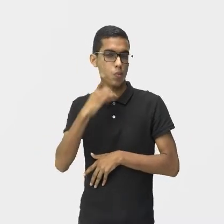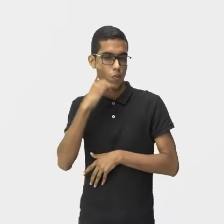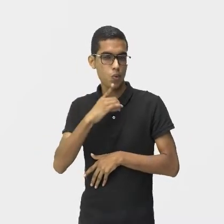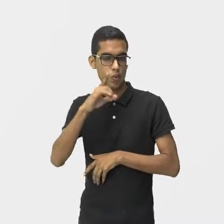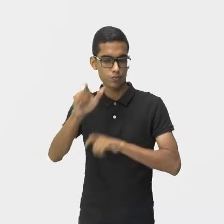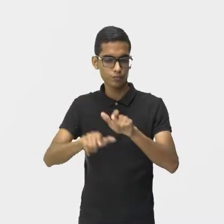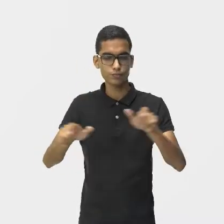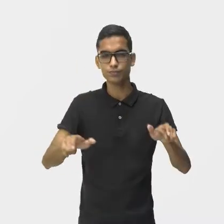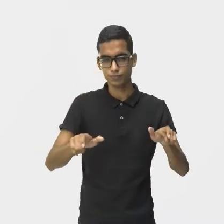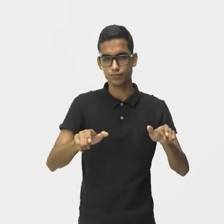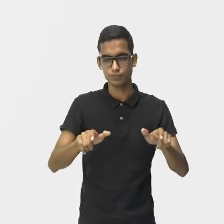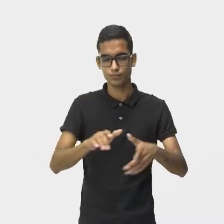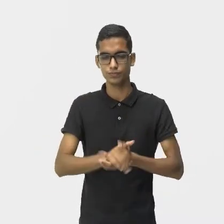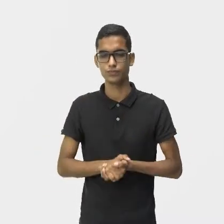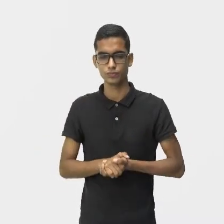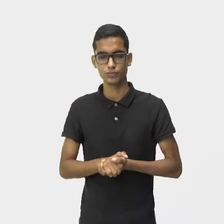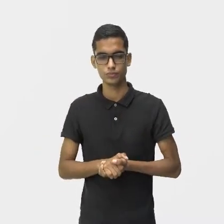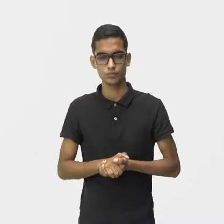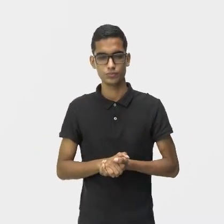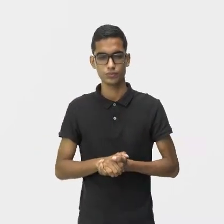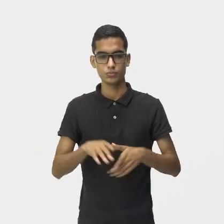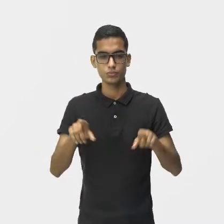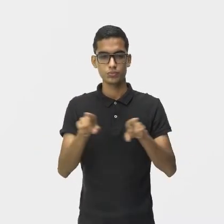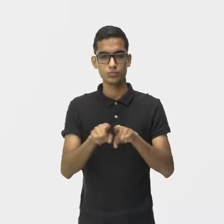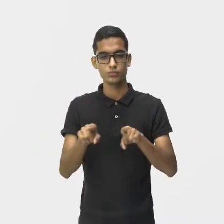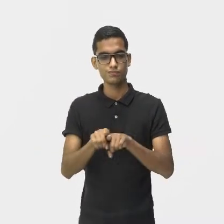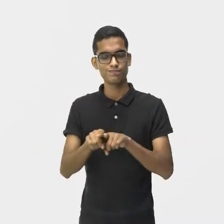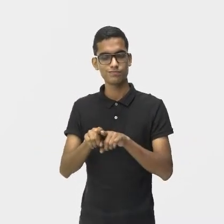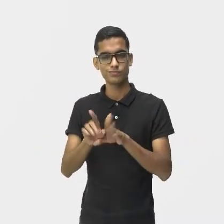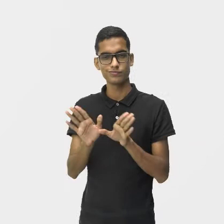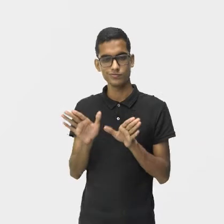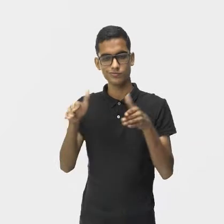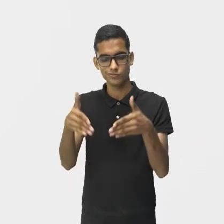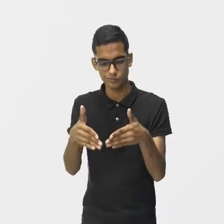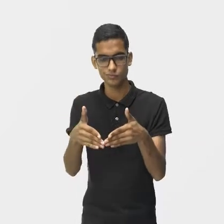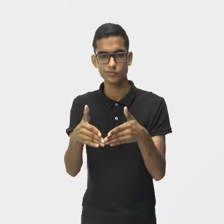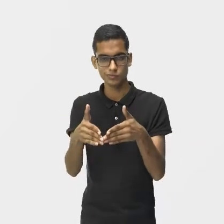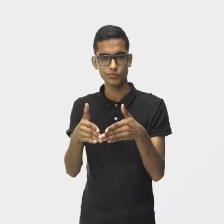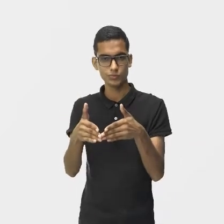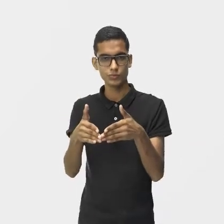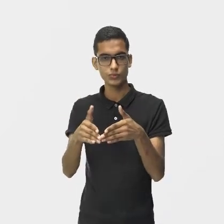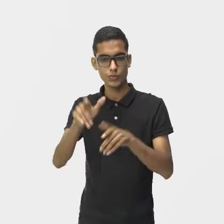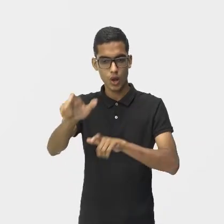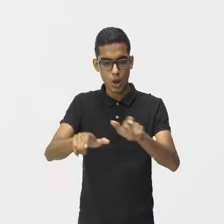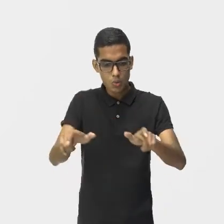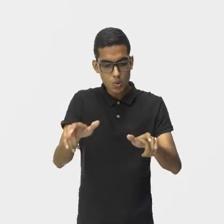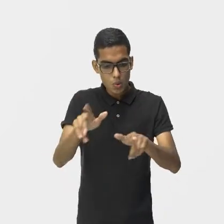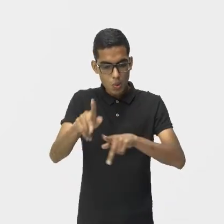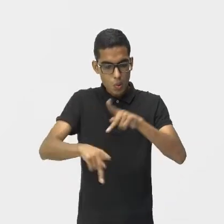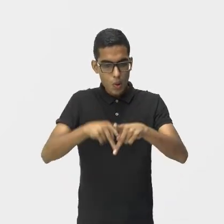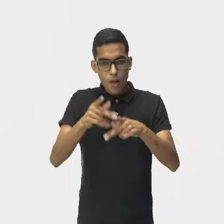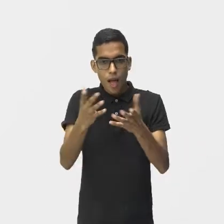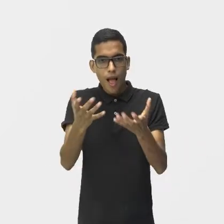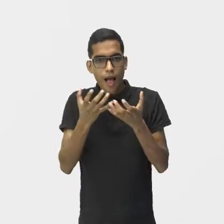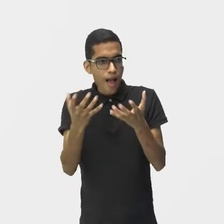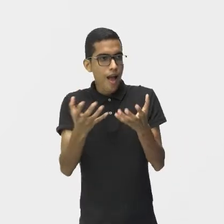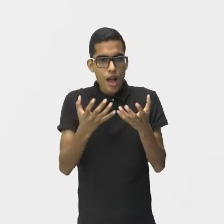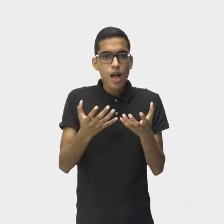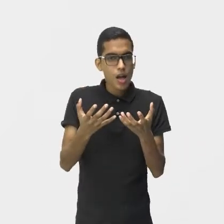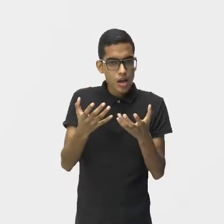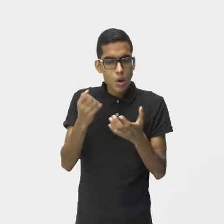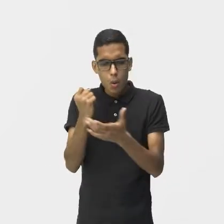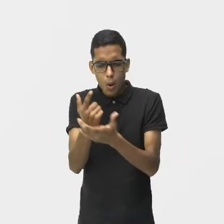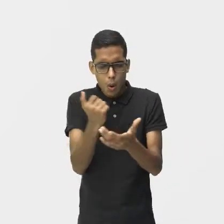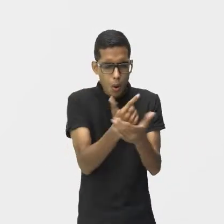dinheiro e também determina o consumo massivo. Muitos vão consumir. Isso